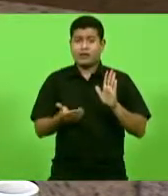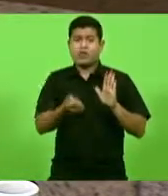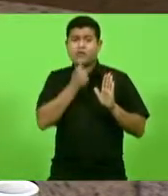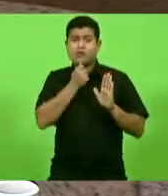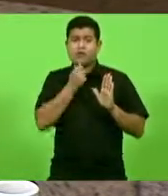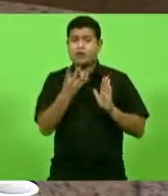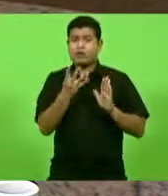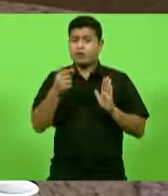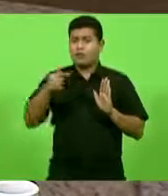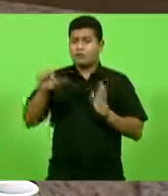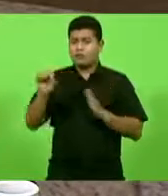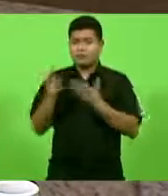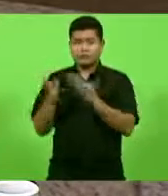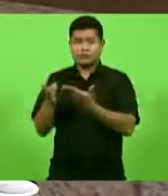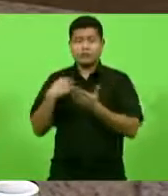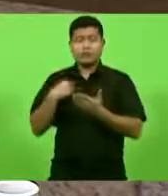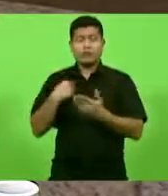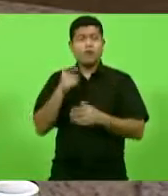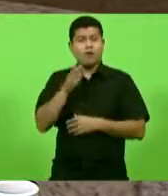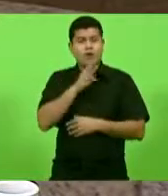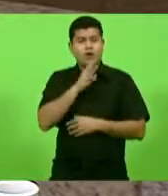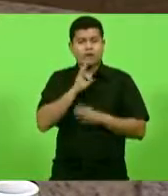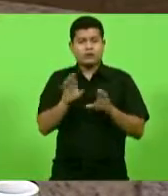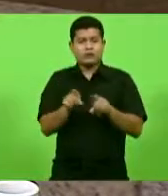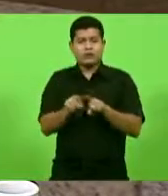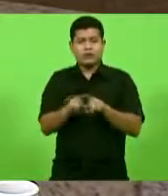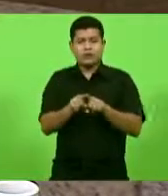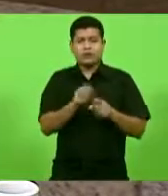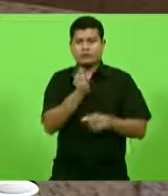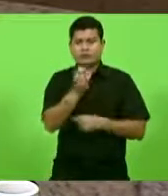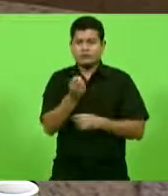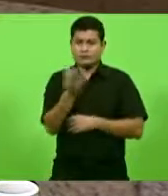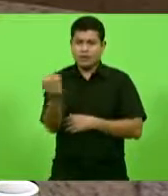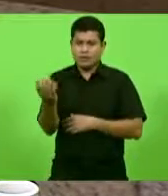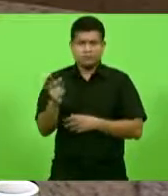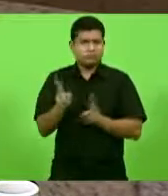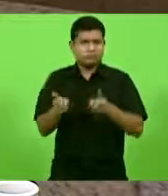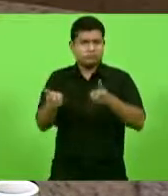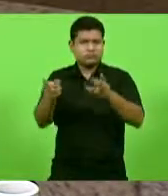deputado Gerri, e que anda de uma ponta para outra, sabe a importância que ela tem, não só até Indaial,